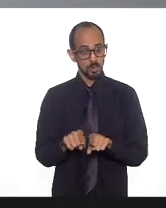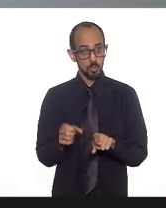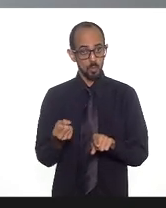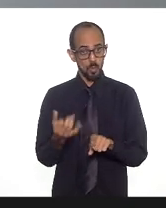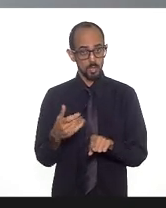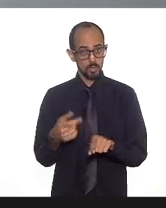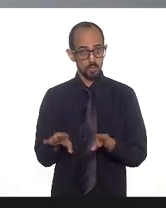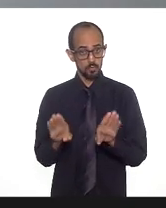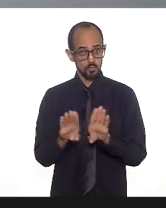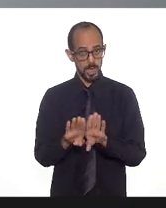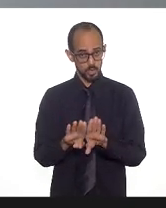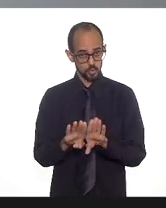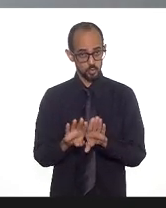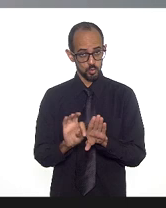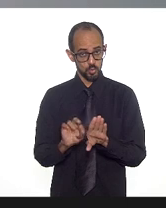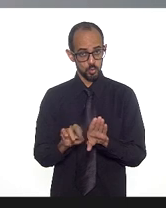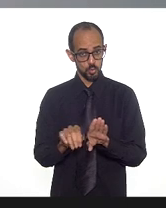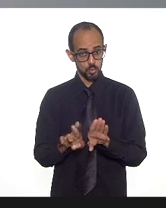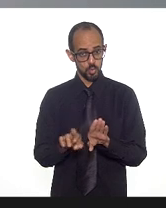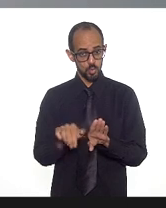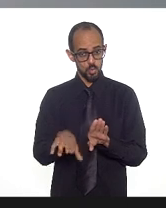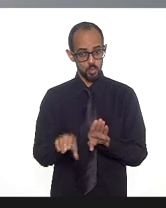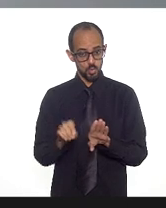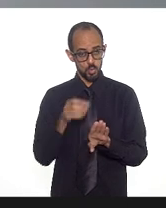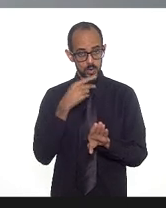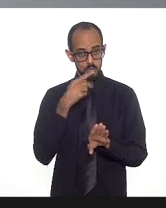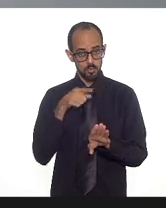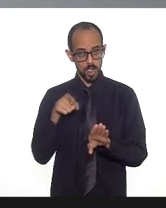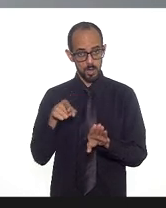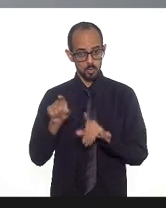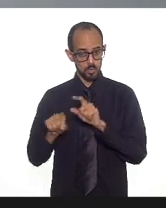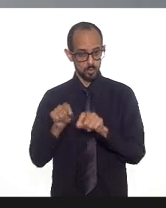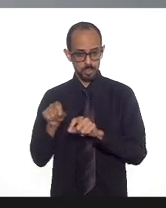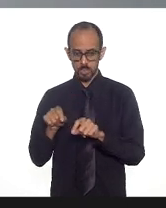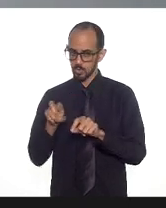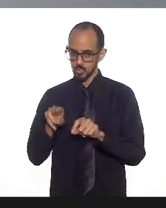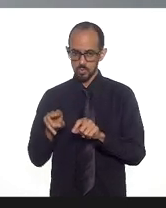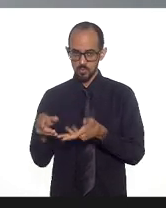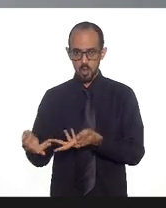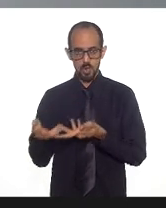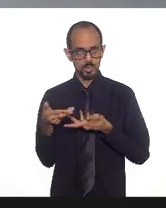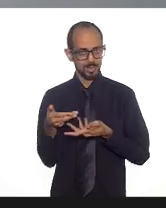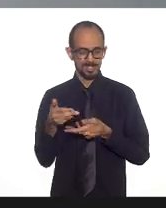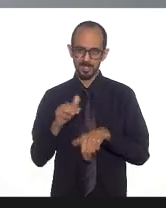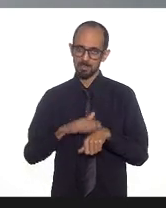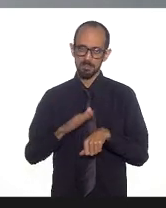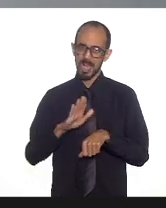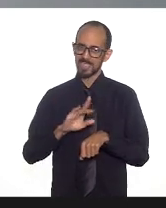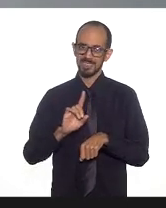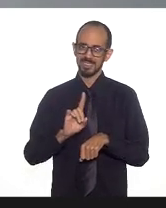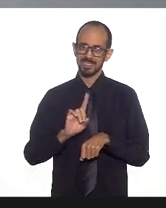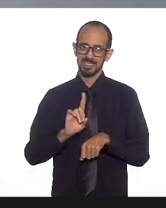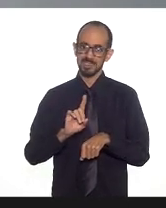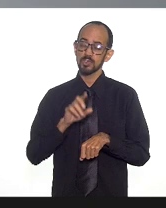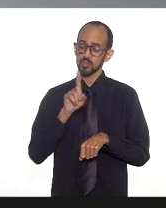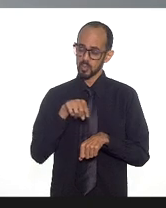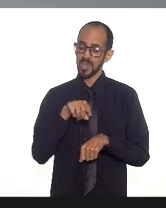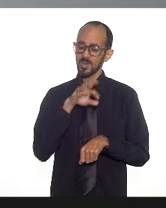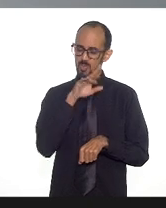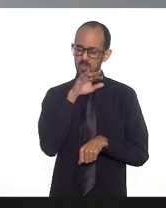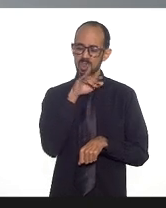eu digo para esse aluno, ó, não vou te atender mais, você dá o seu jeito. Então, isso é muito ruim. Uma outra coisa que a gente